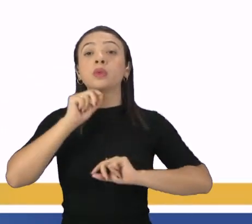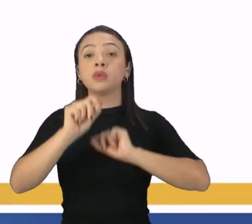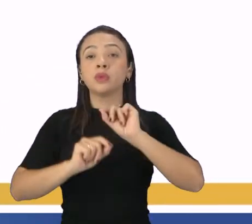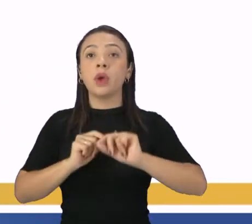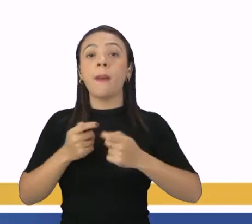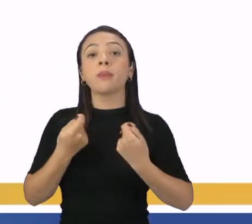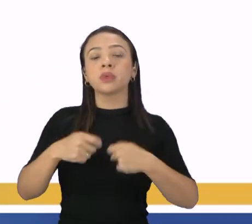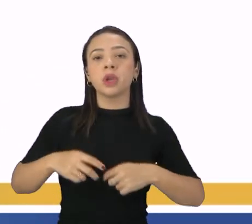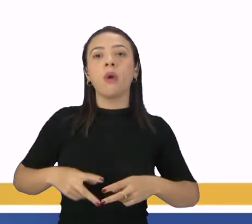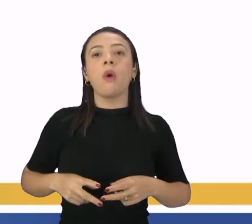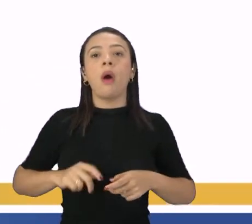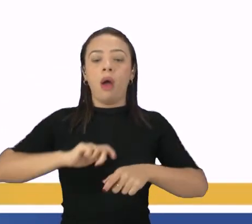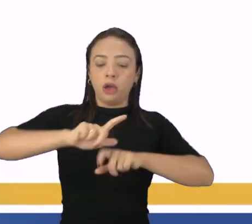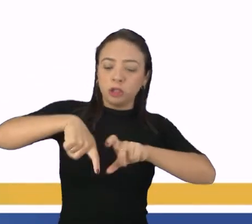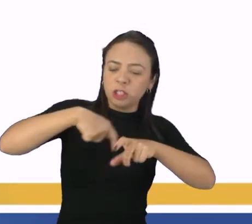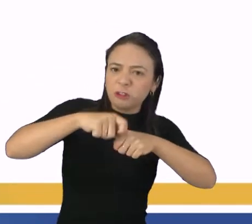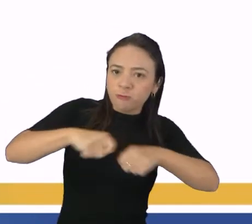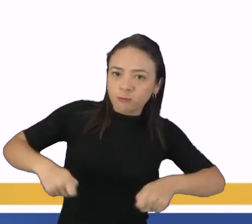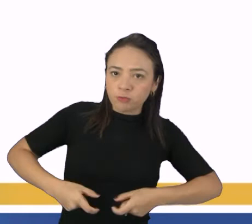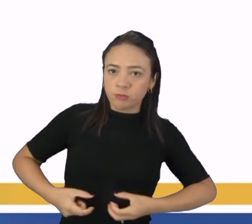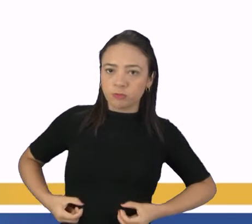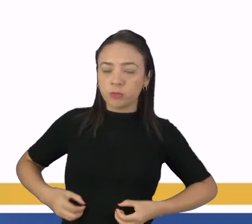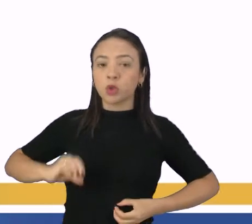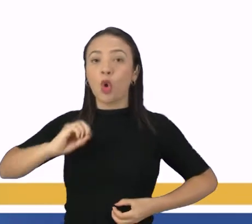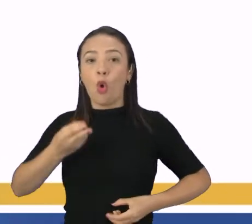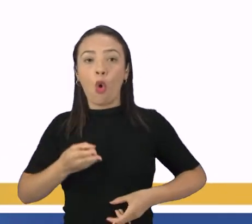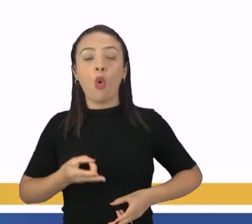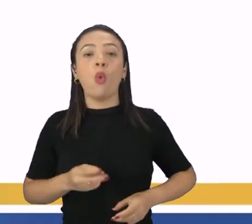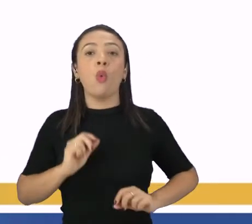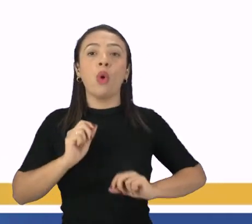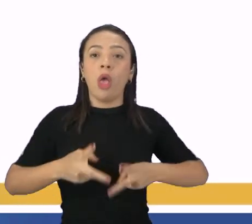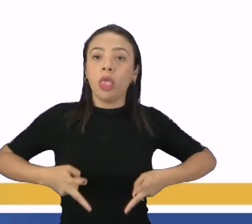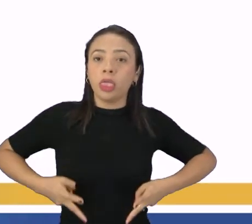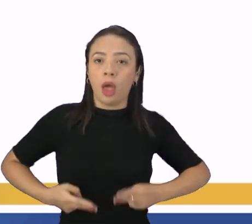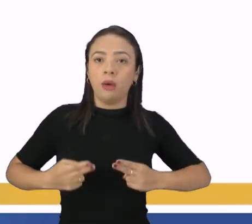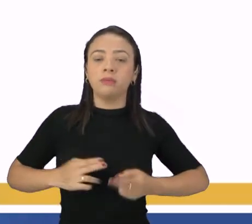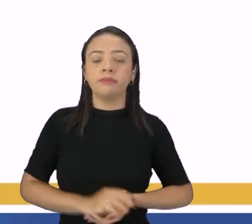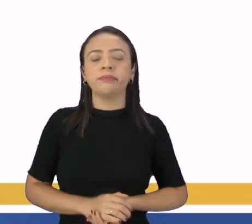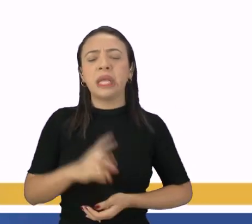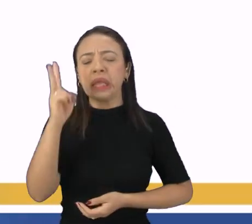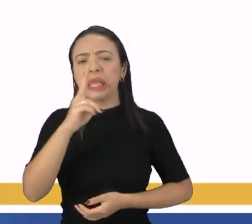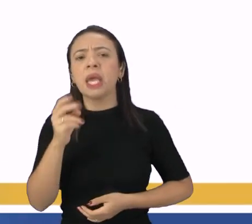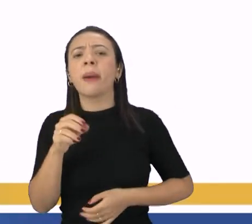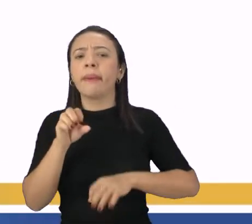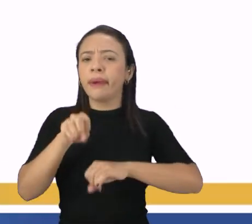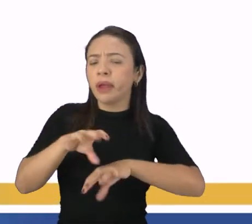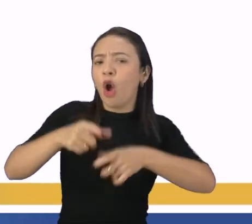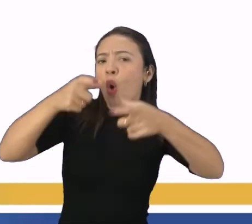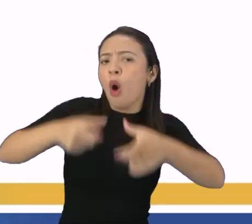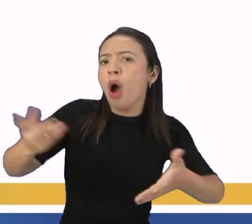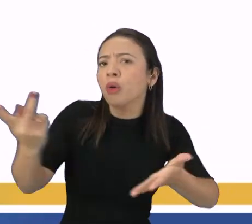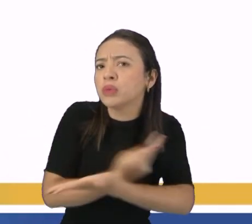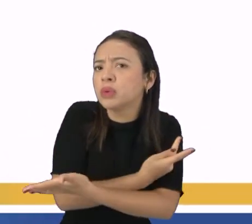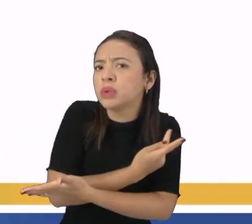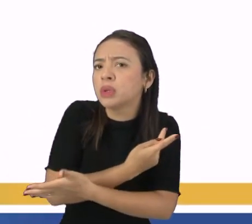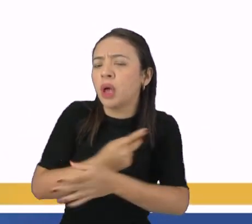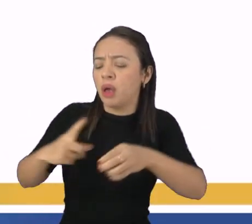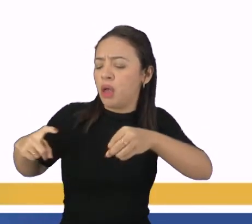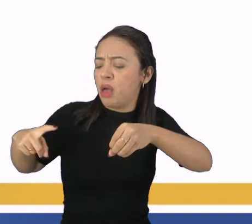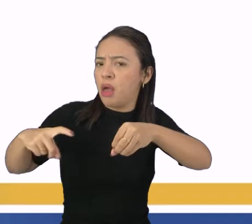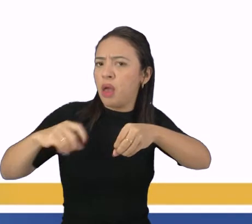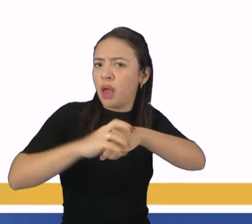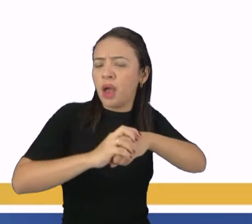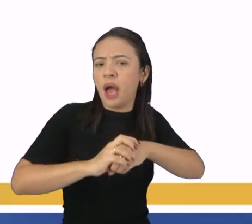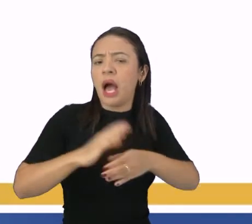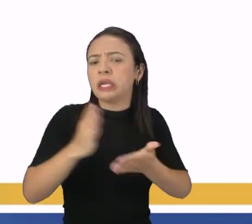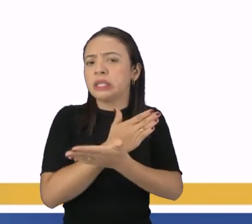ou apertadas, tá? Lembra que eu falei para vocês onde ocorre a fecundação, né? Geralmente algumas pessoas acham que a fecundação